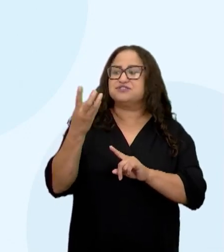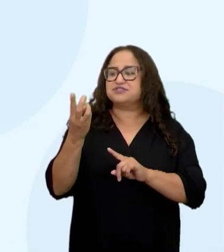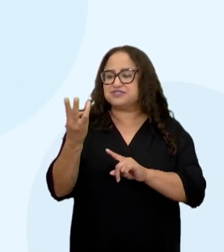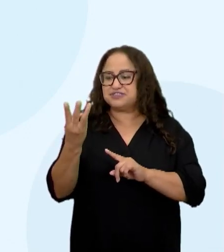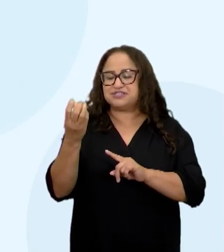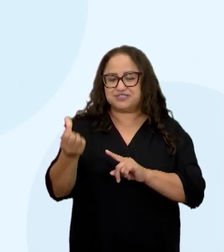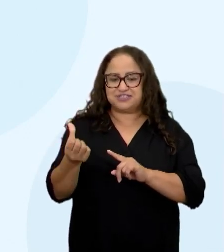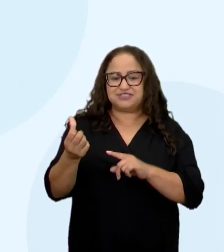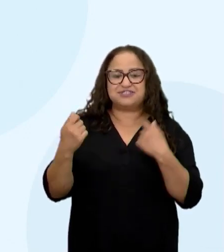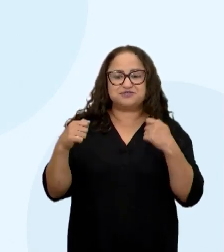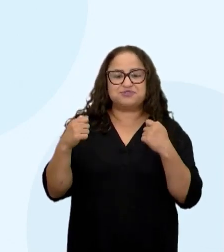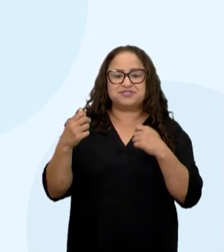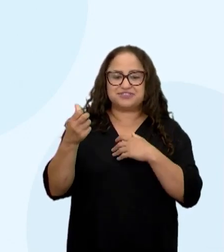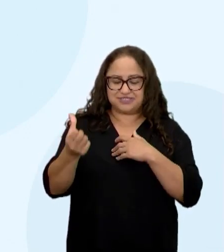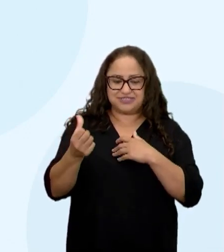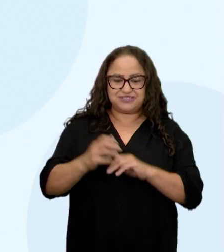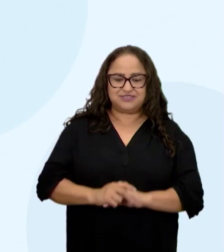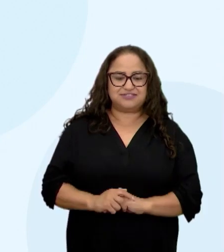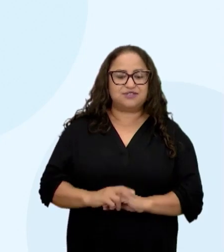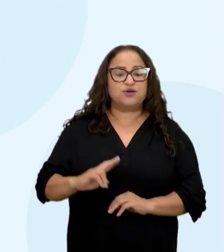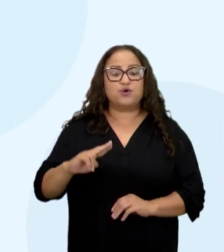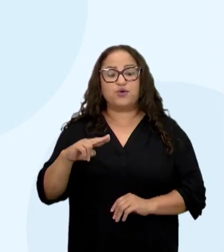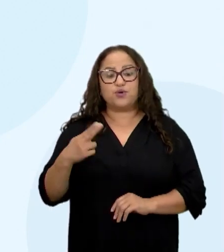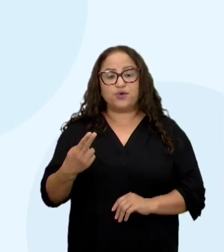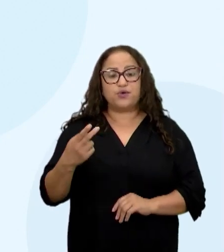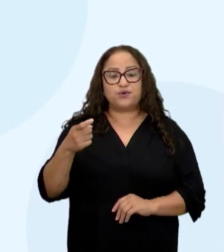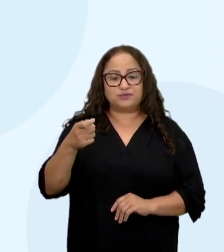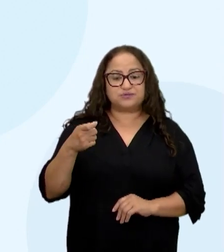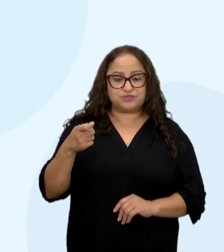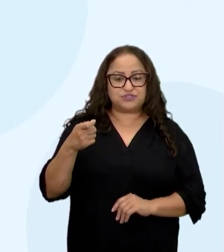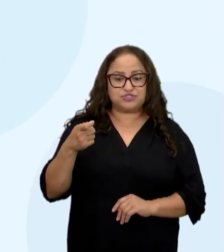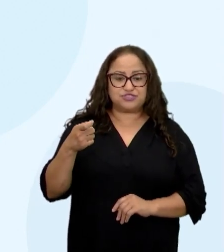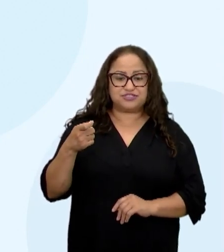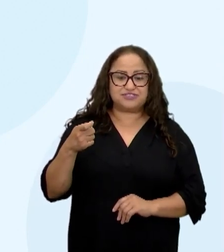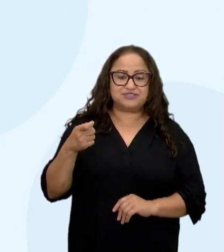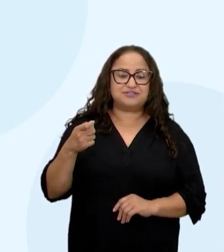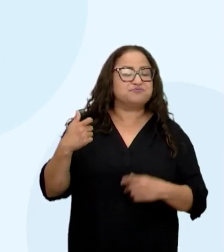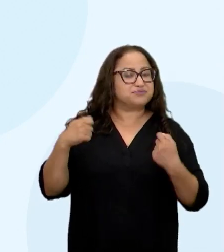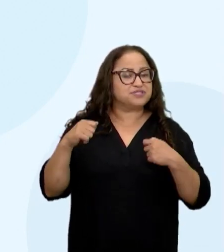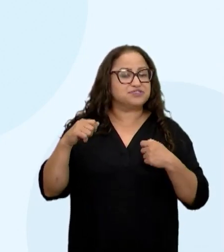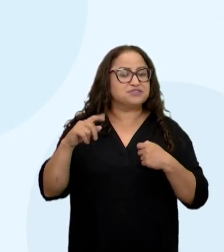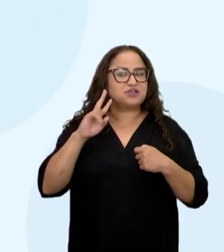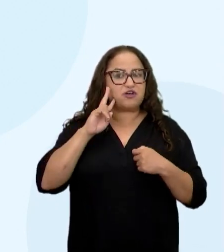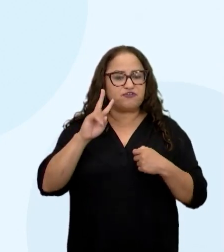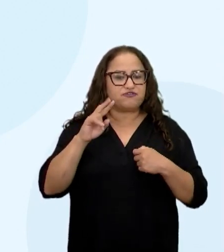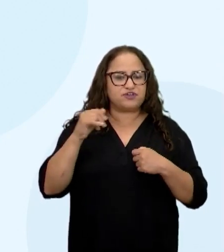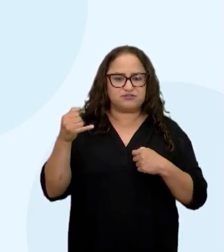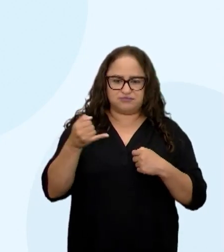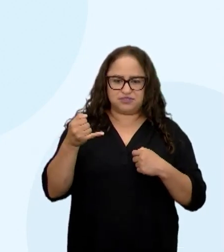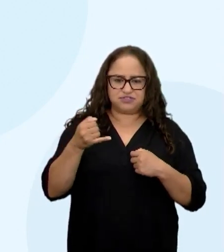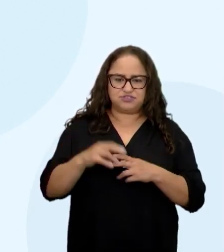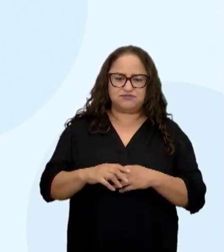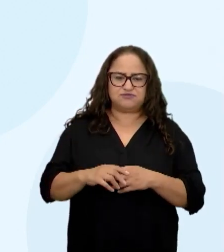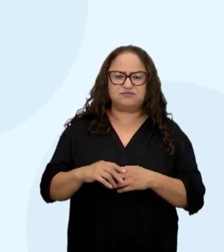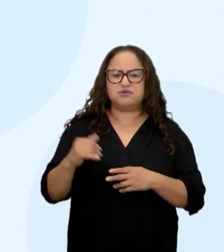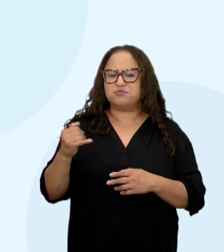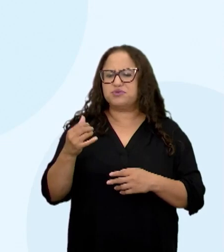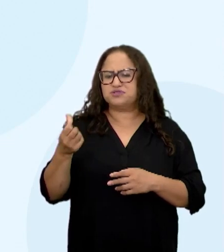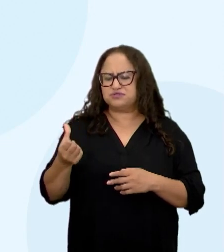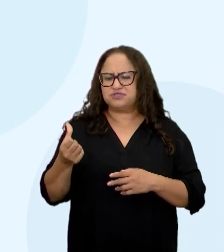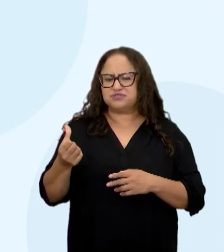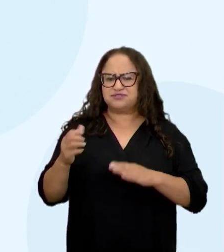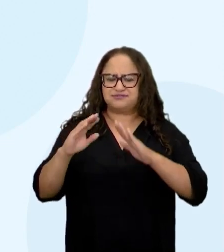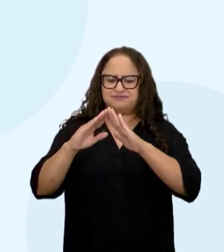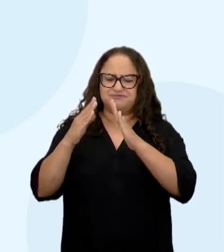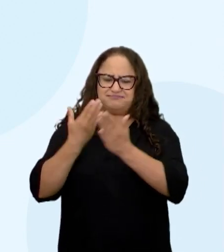dar 36 então ele tem que ser sexta ou a x menos cinco tem que considerar O negativo = -6 E